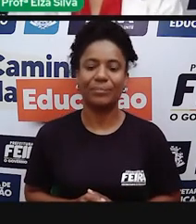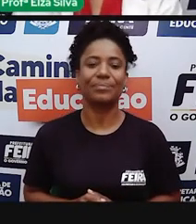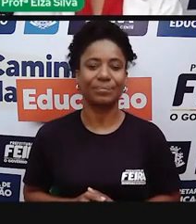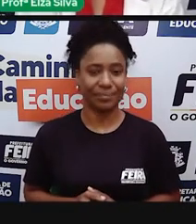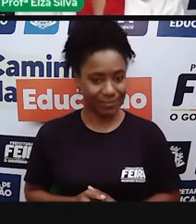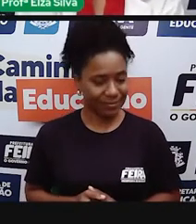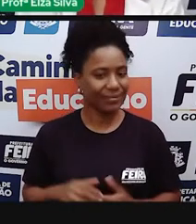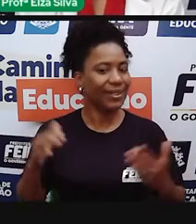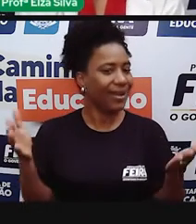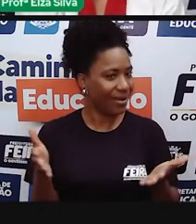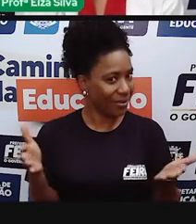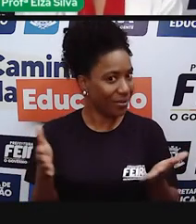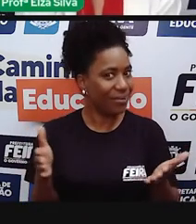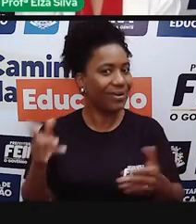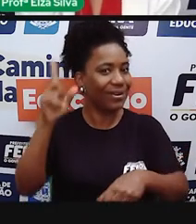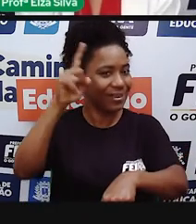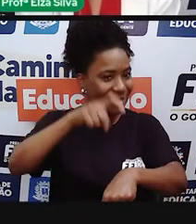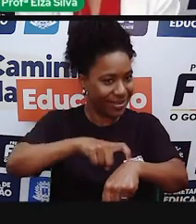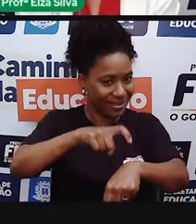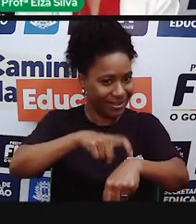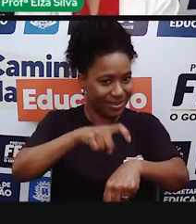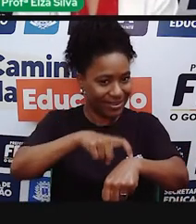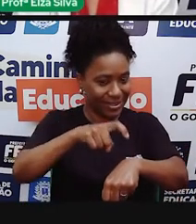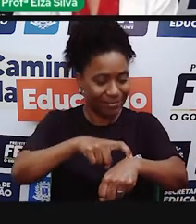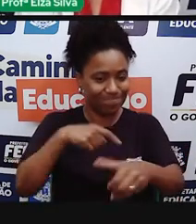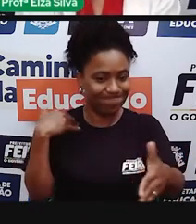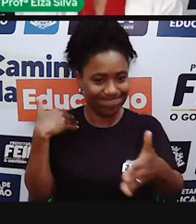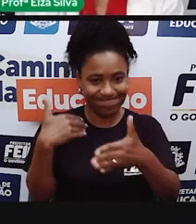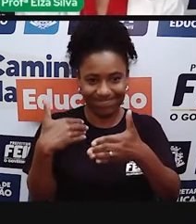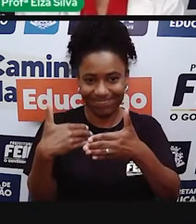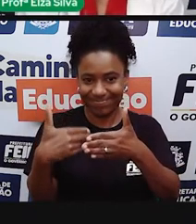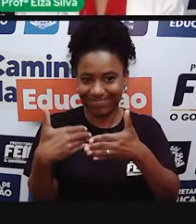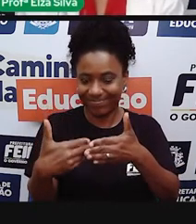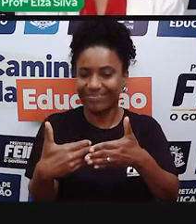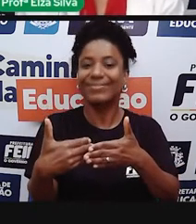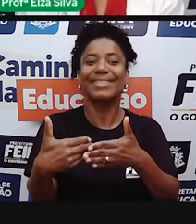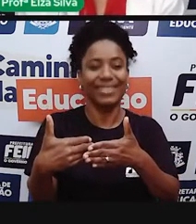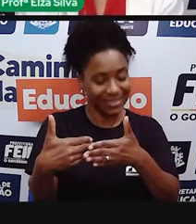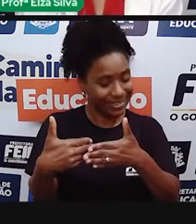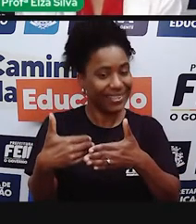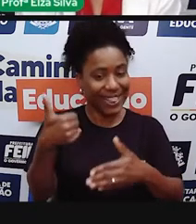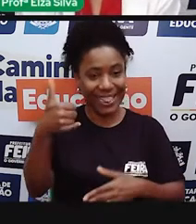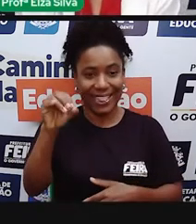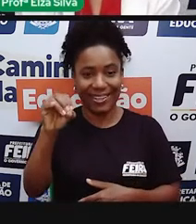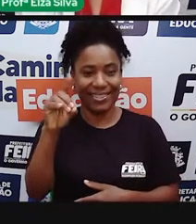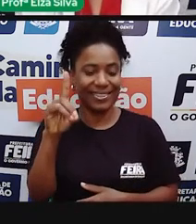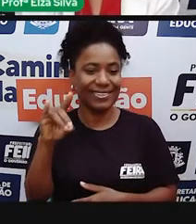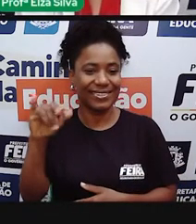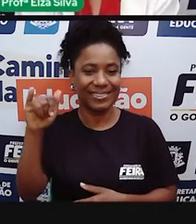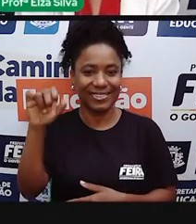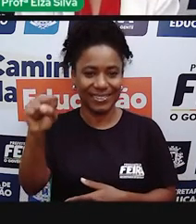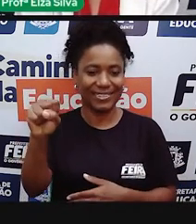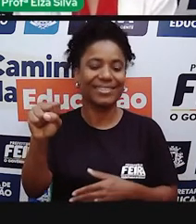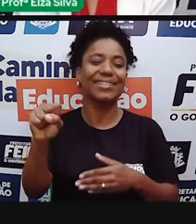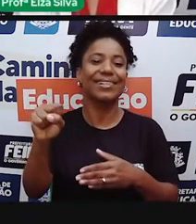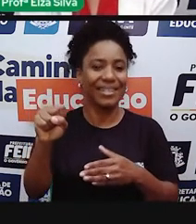contagem regressiva. Faltam 10 dias para a abertura dos Jogos Olímpicos Tóquio